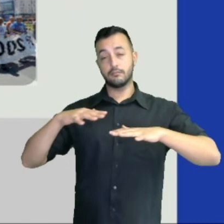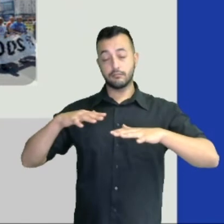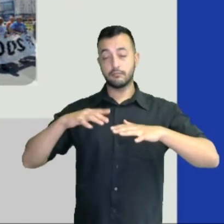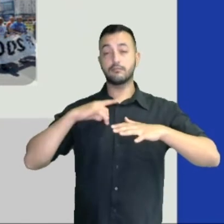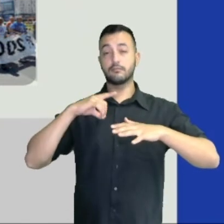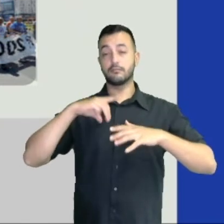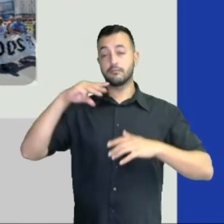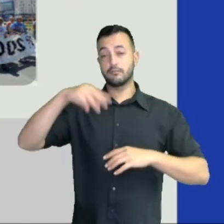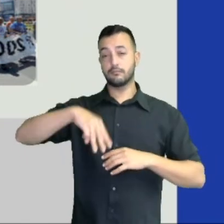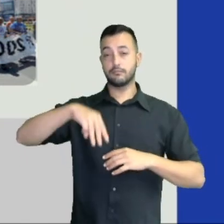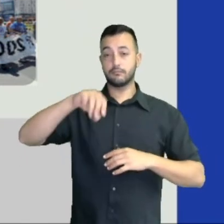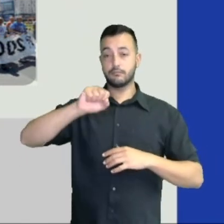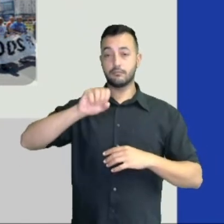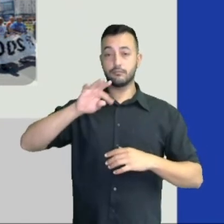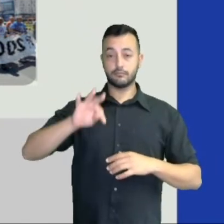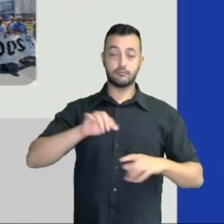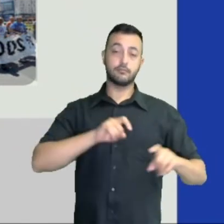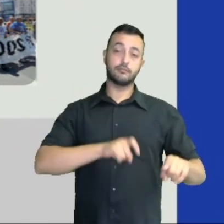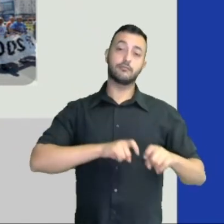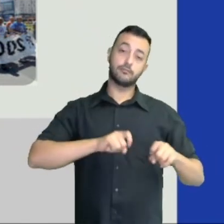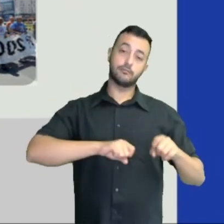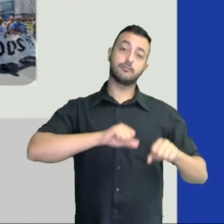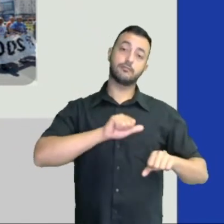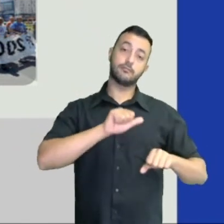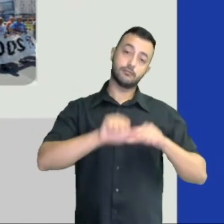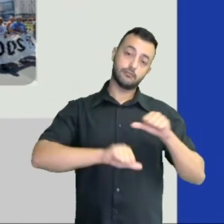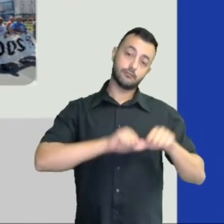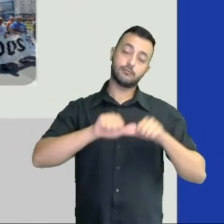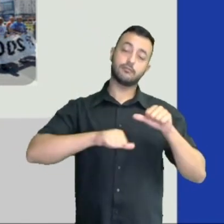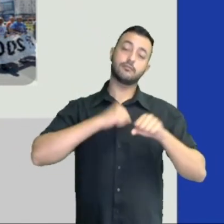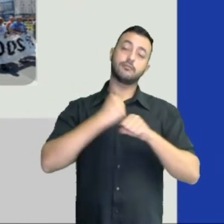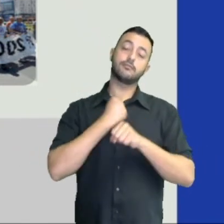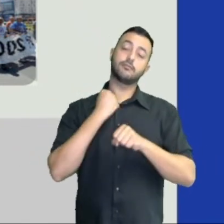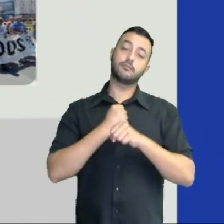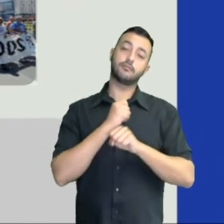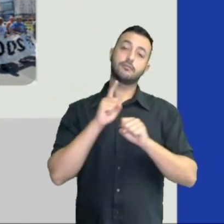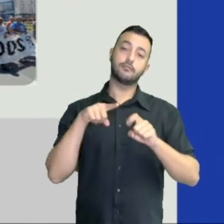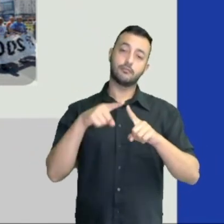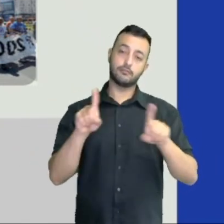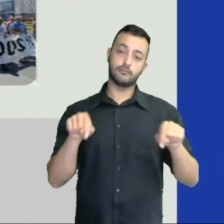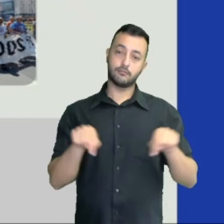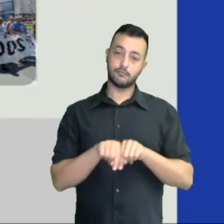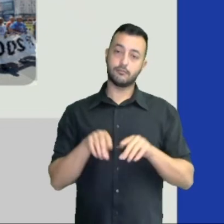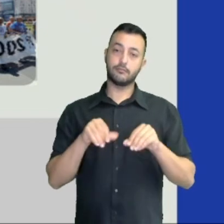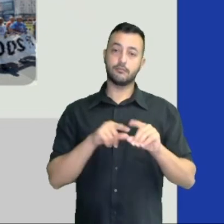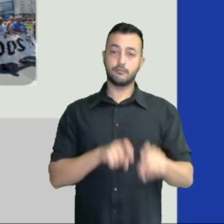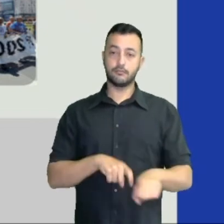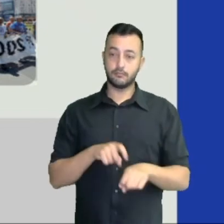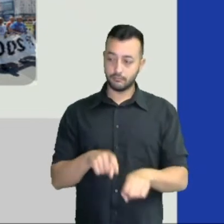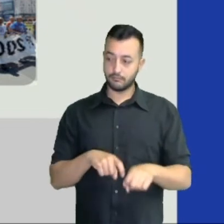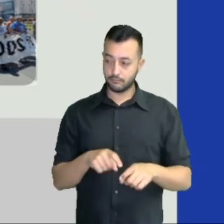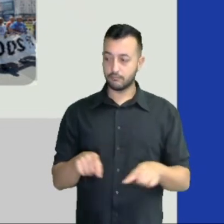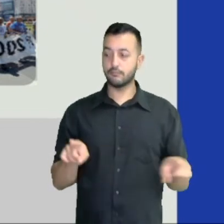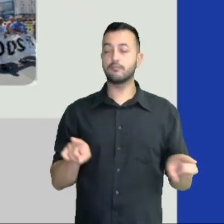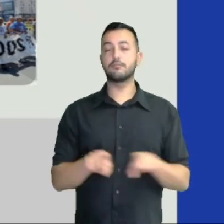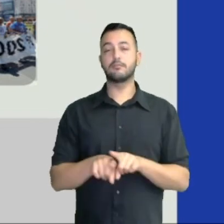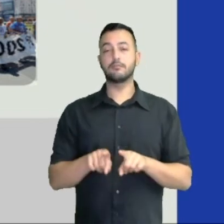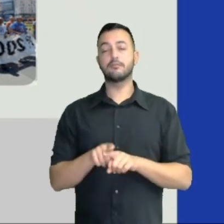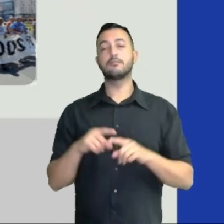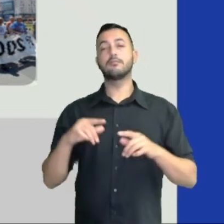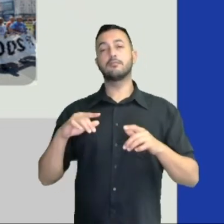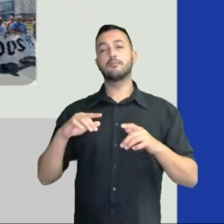MST, que trabalha pela reforma agrária, que que seria uma melhor distribuição de terra para os trabalhadores rurais. O